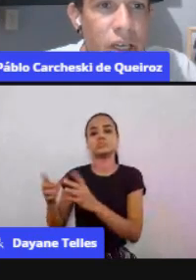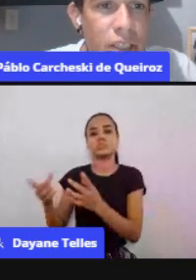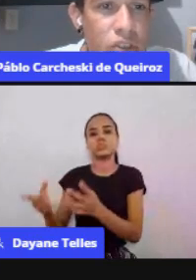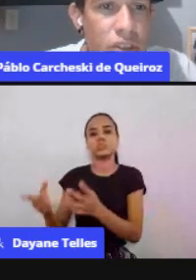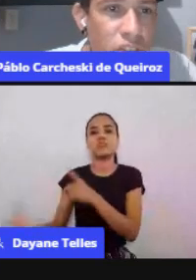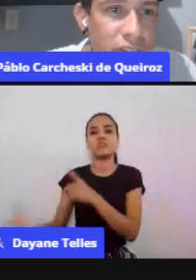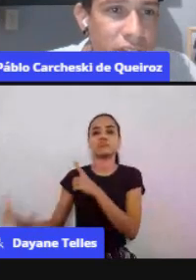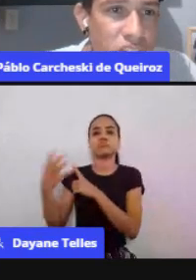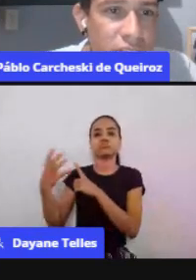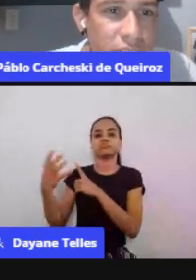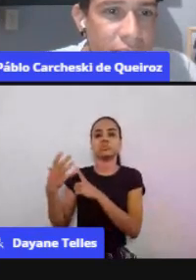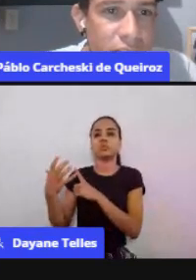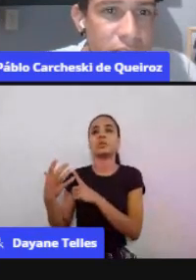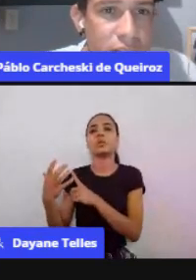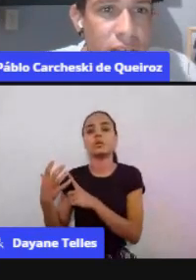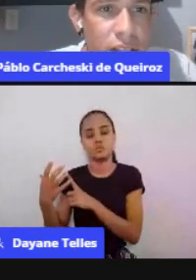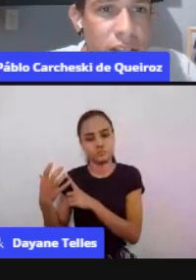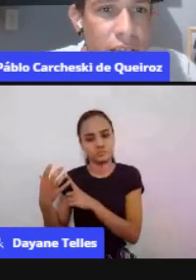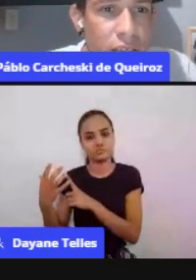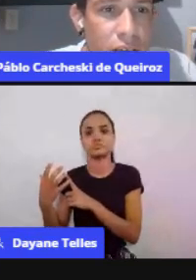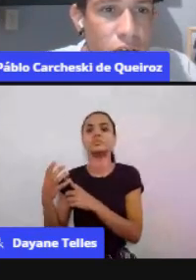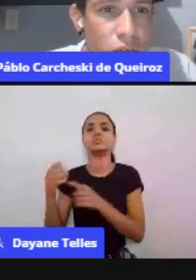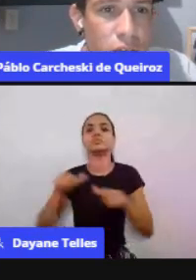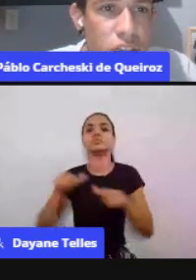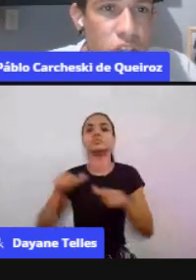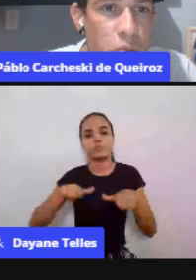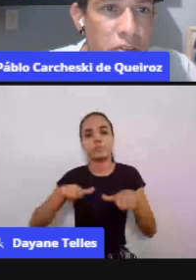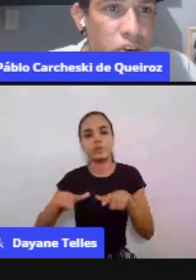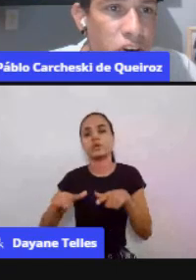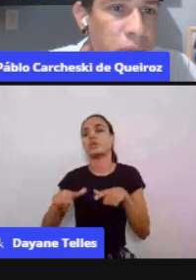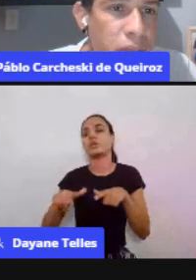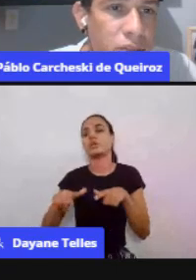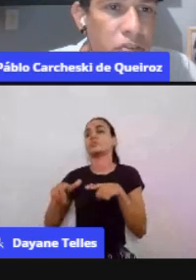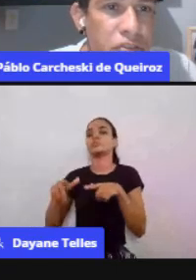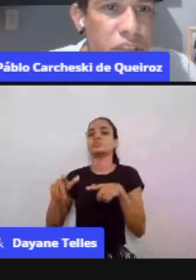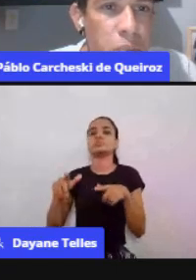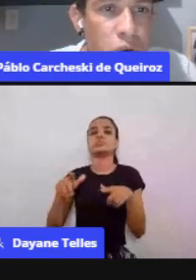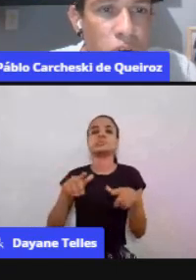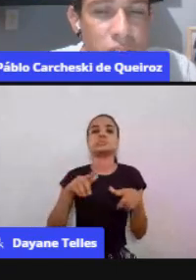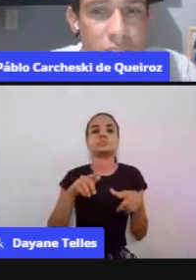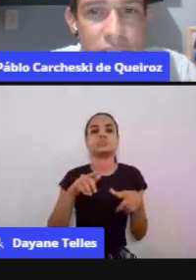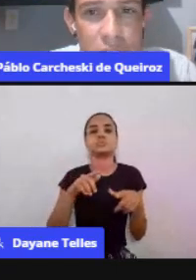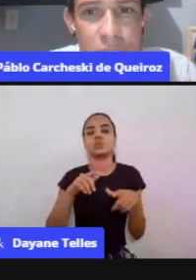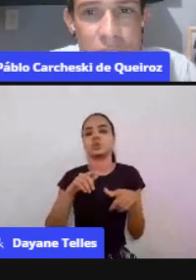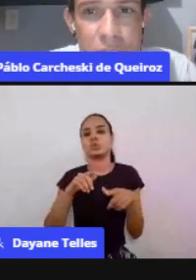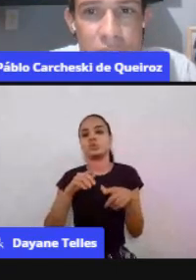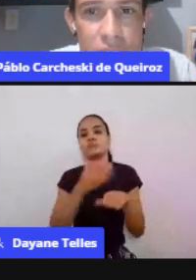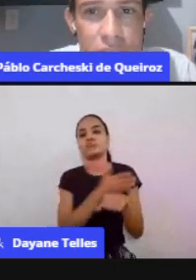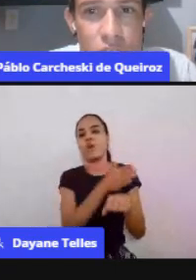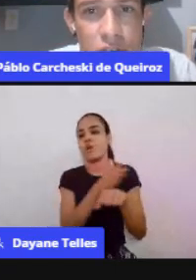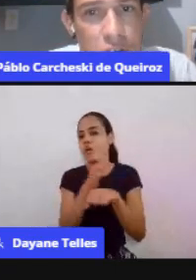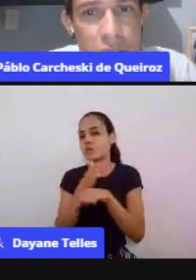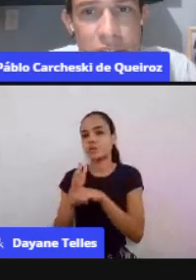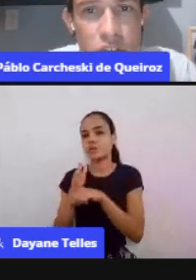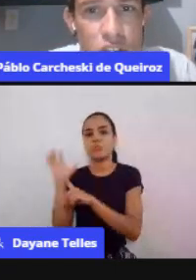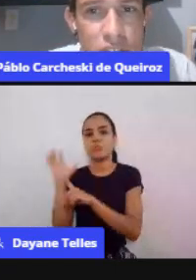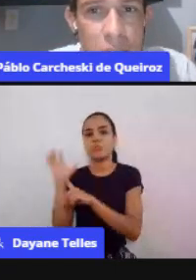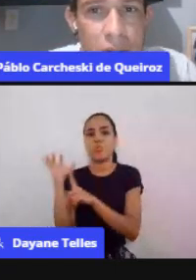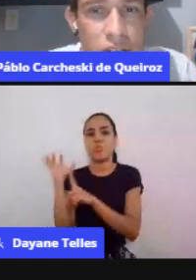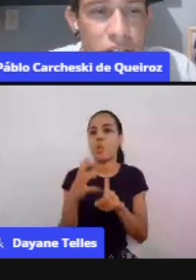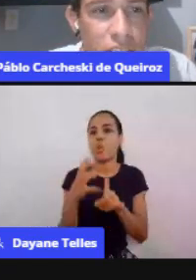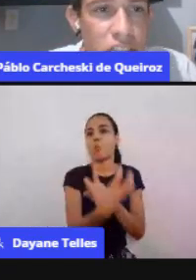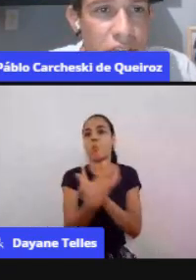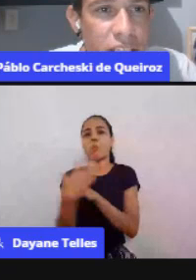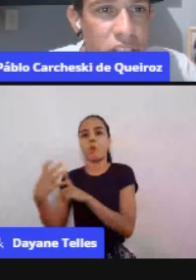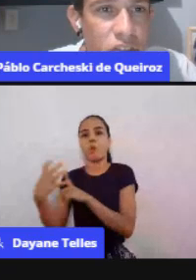trabalho, todas as nossas atividades têm, de alguma forma, sofrido por conta dessa pandemia, Então, a formação, o nosso